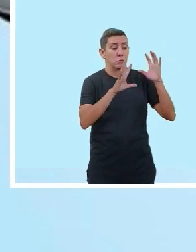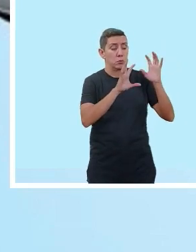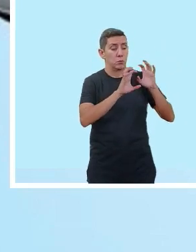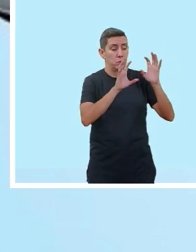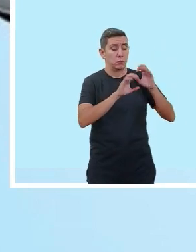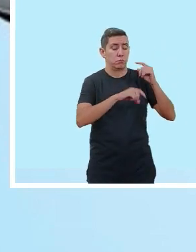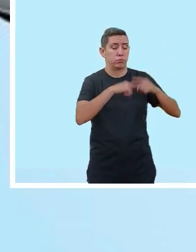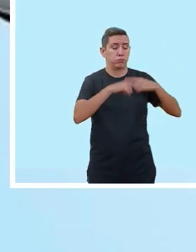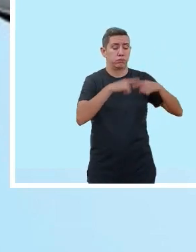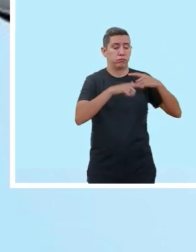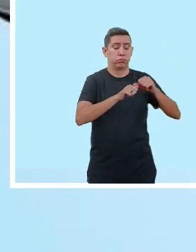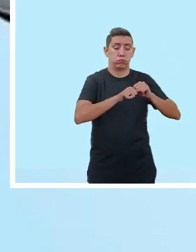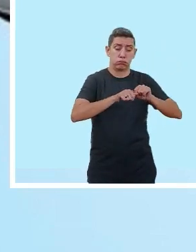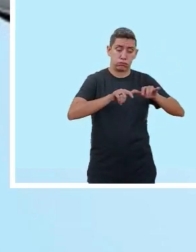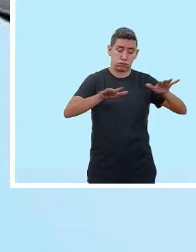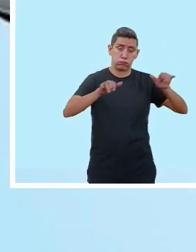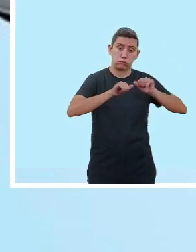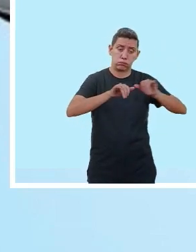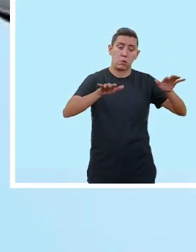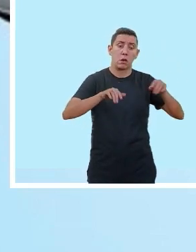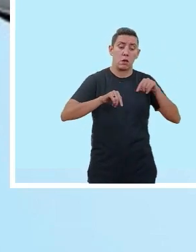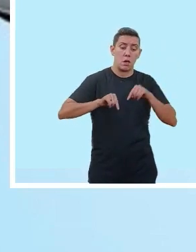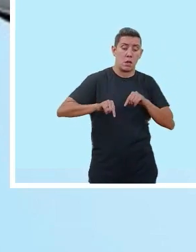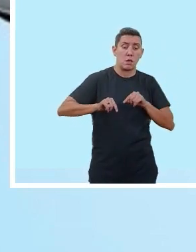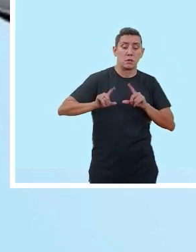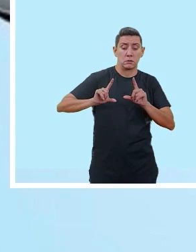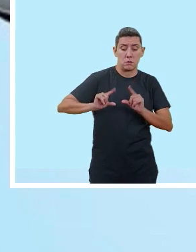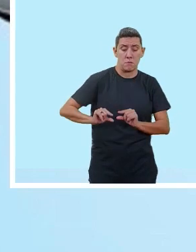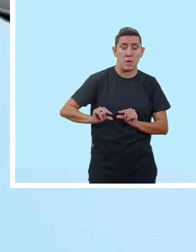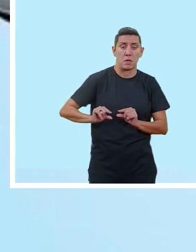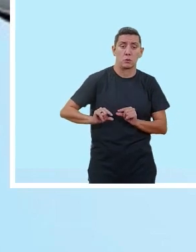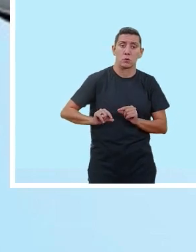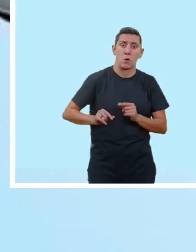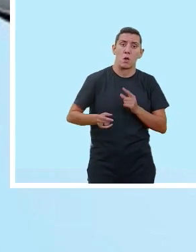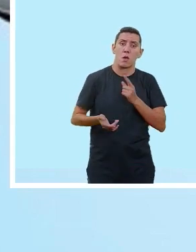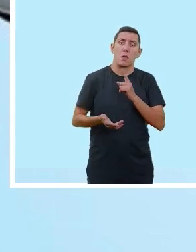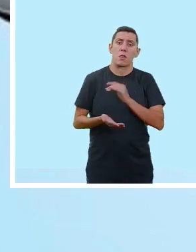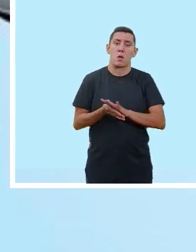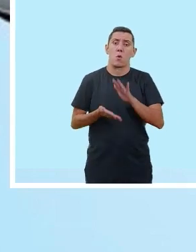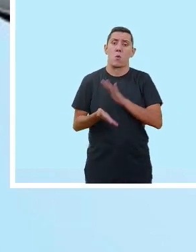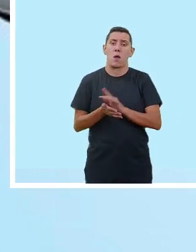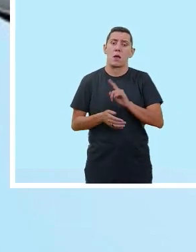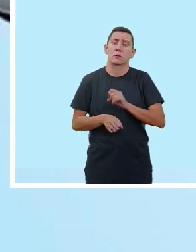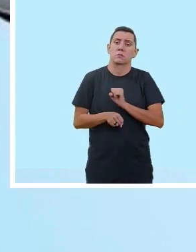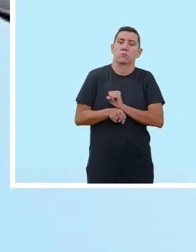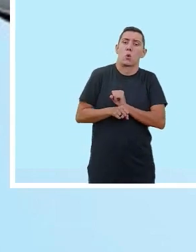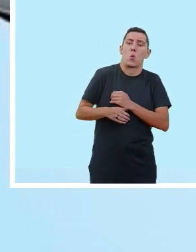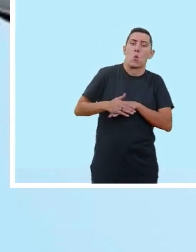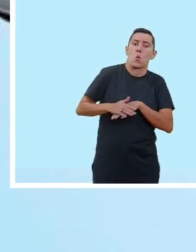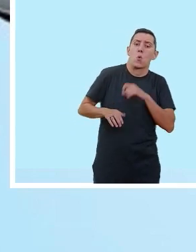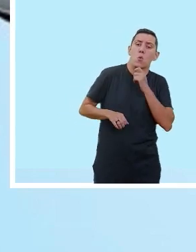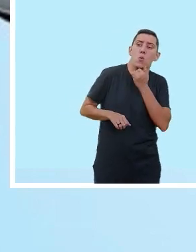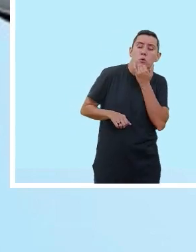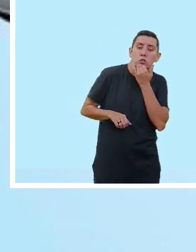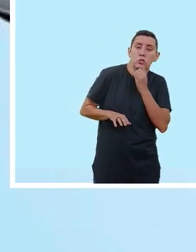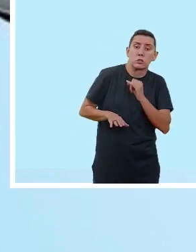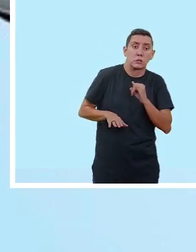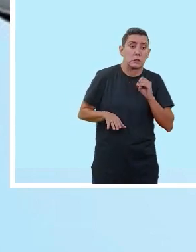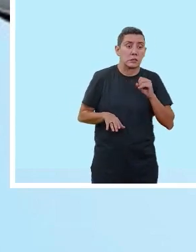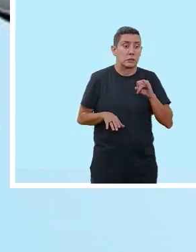faça utilização do GMG, né? Que o GMG ele fica em stand-by. Então você só vai usar ele quando ele